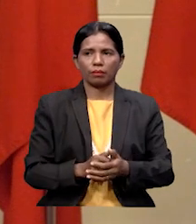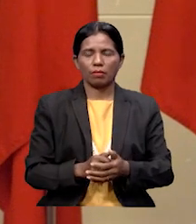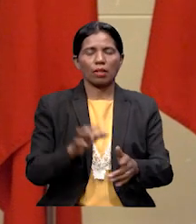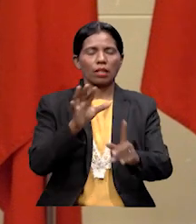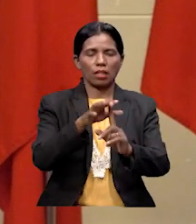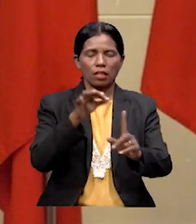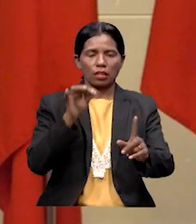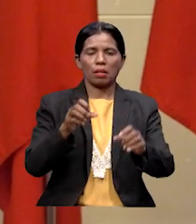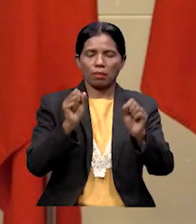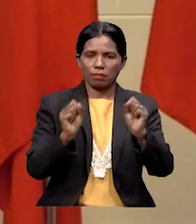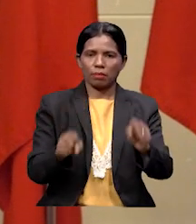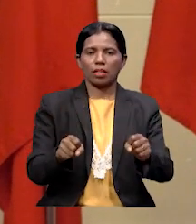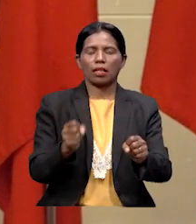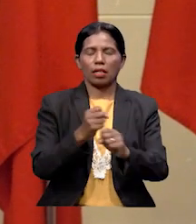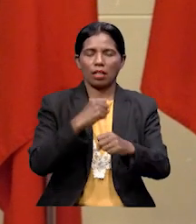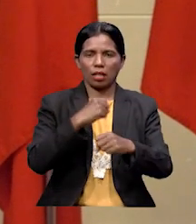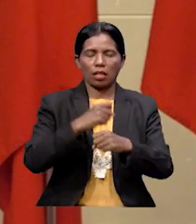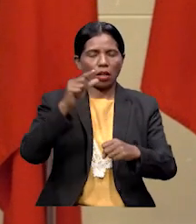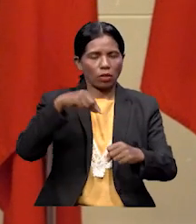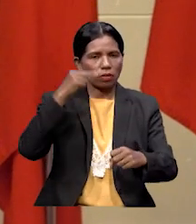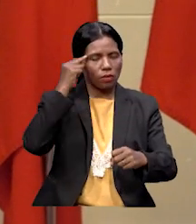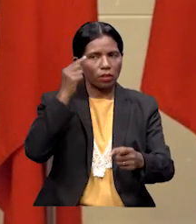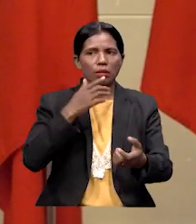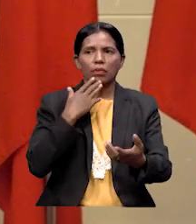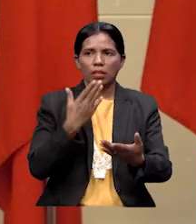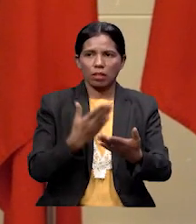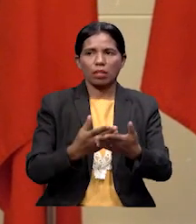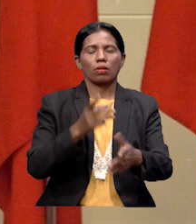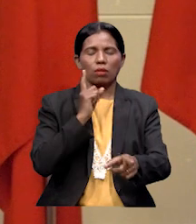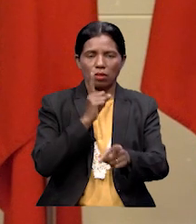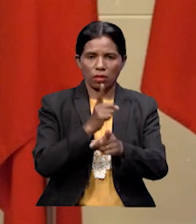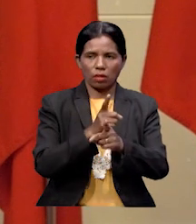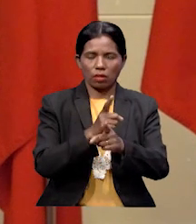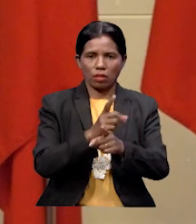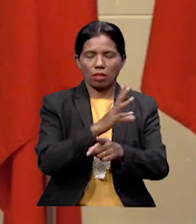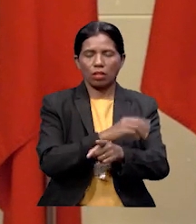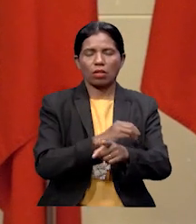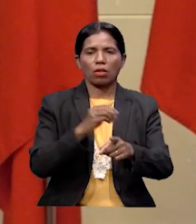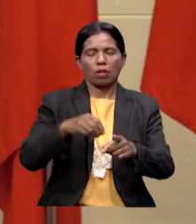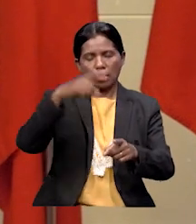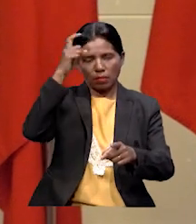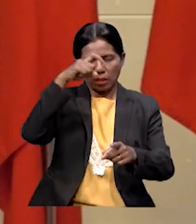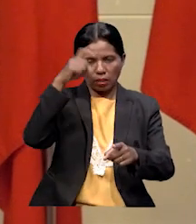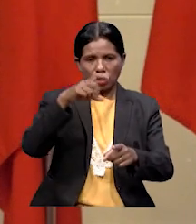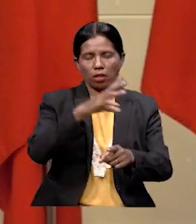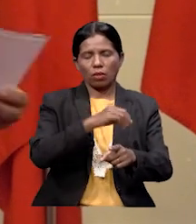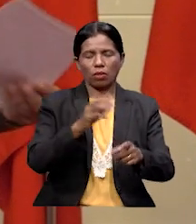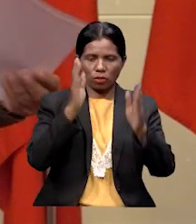ne bele produz, governação ida que dinâmica de tebes, o ema matenek, e o